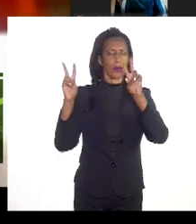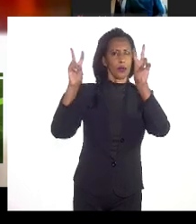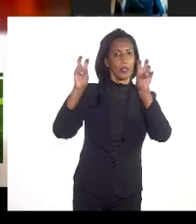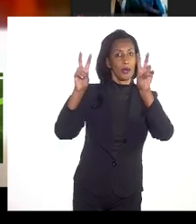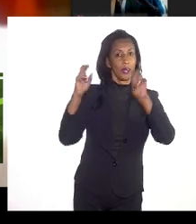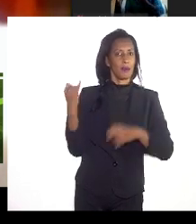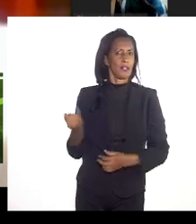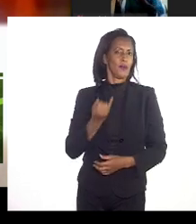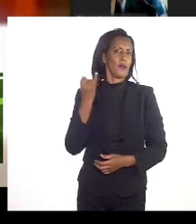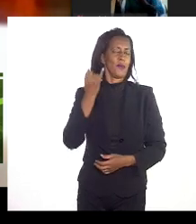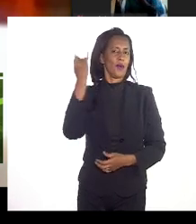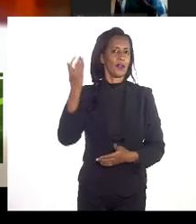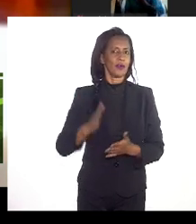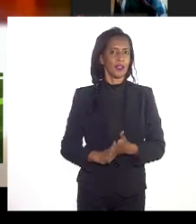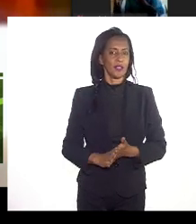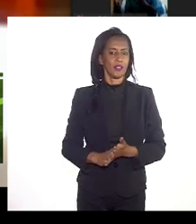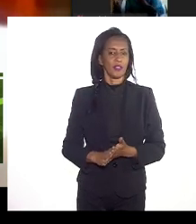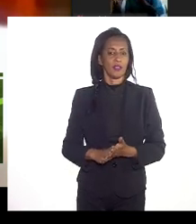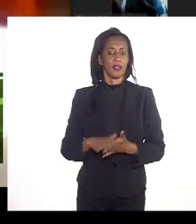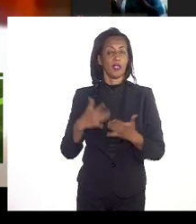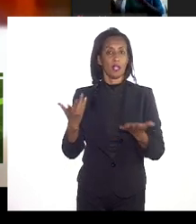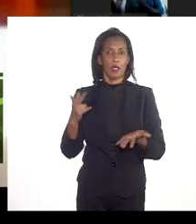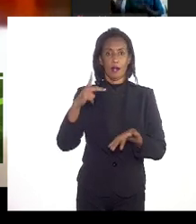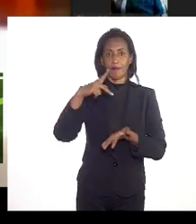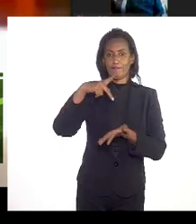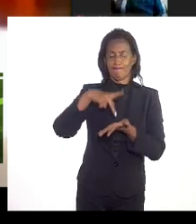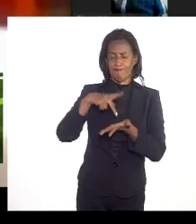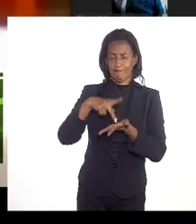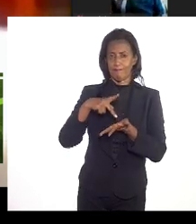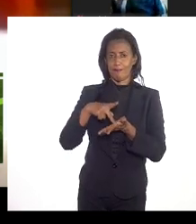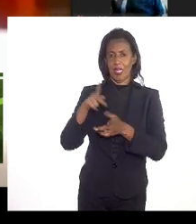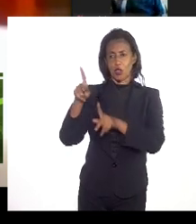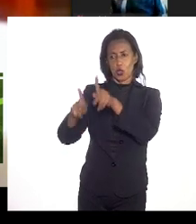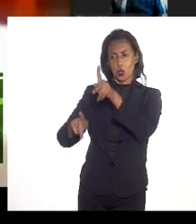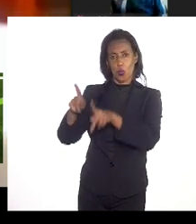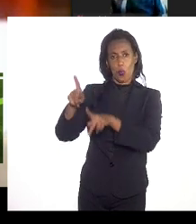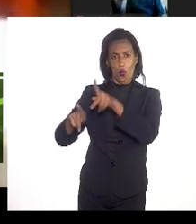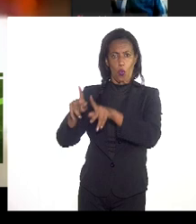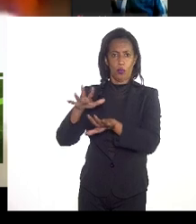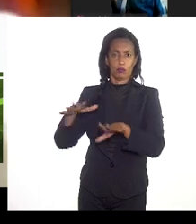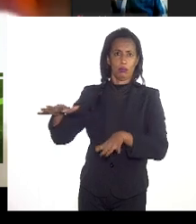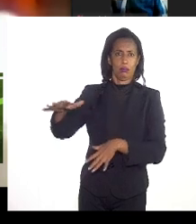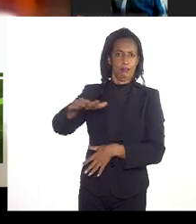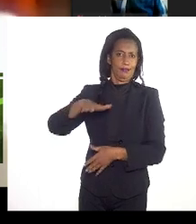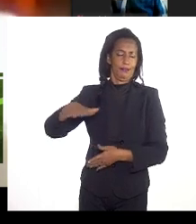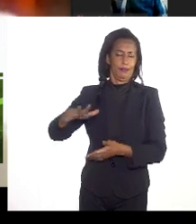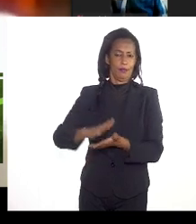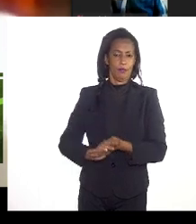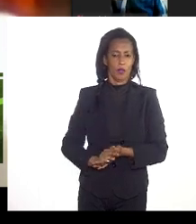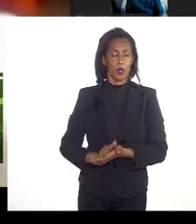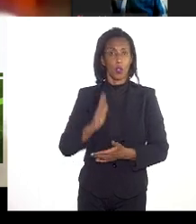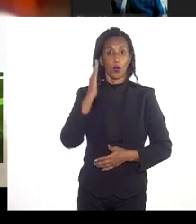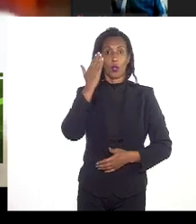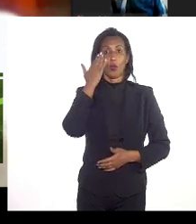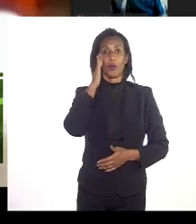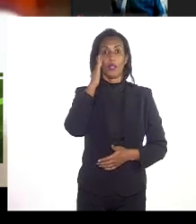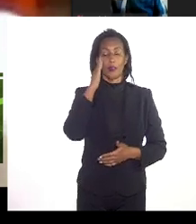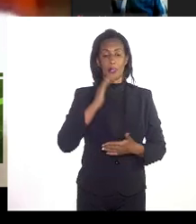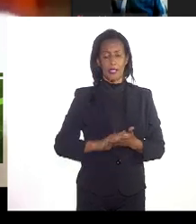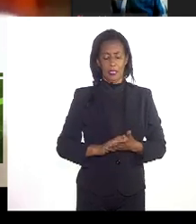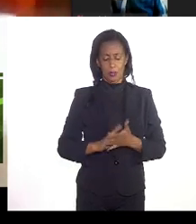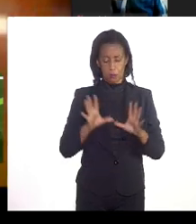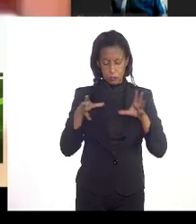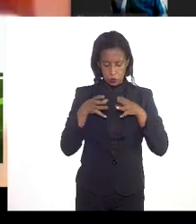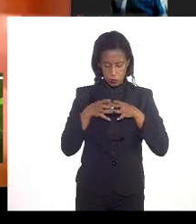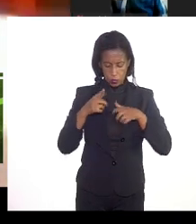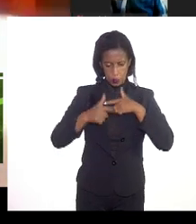tão importante e que é a realidade dos povos e comunidades tradicionais. O entender do nosso grupo de